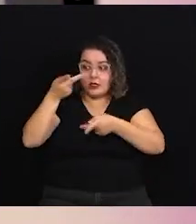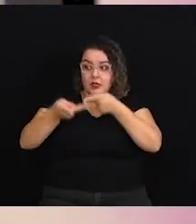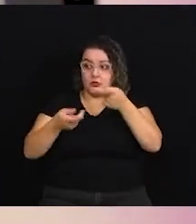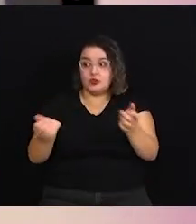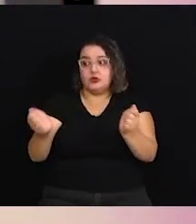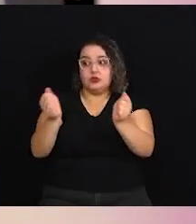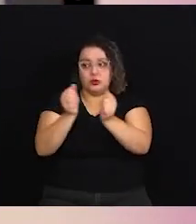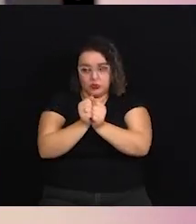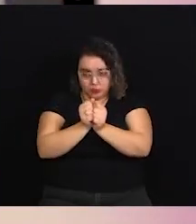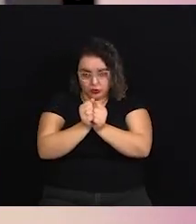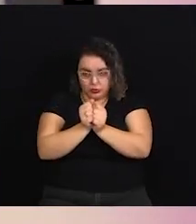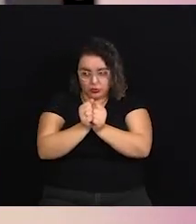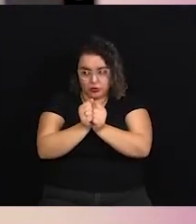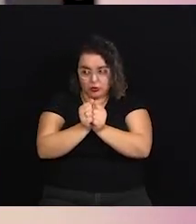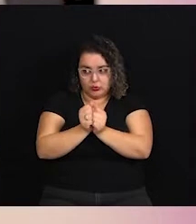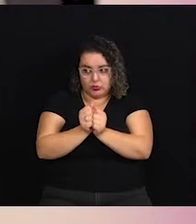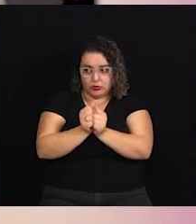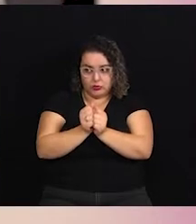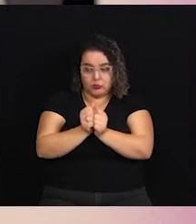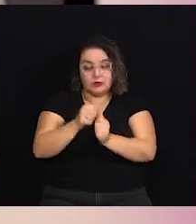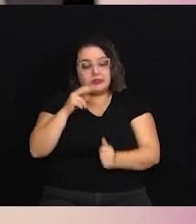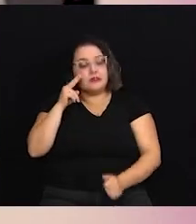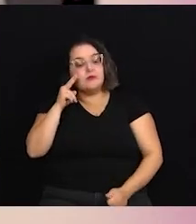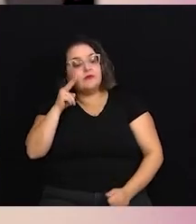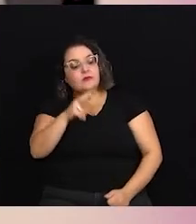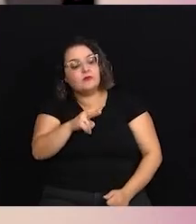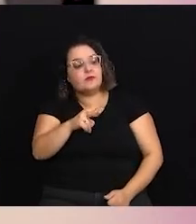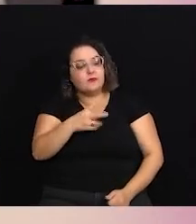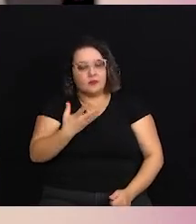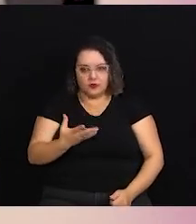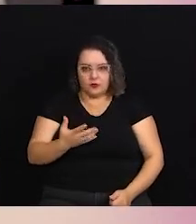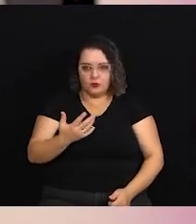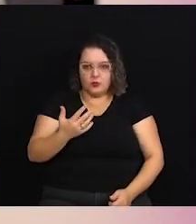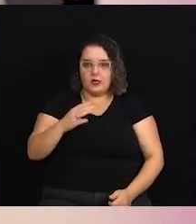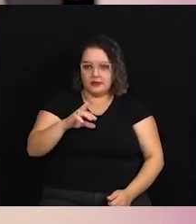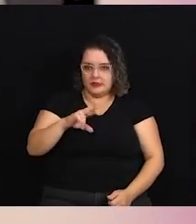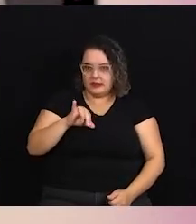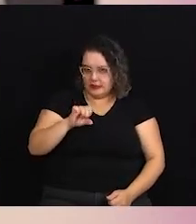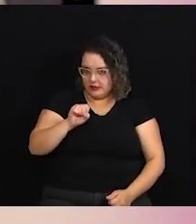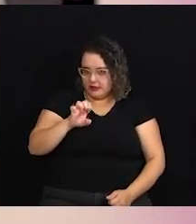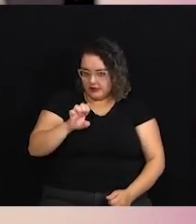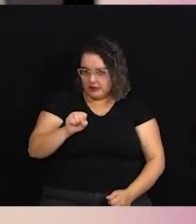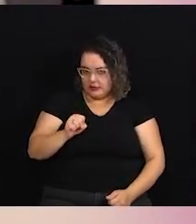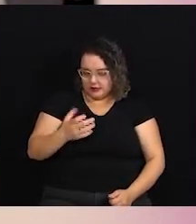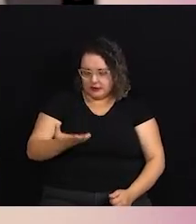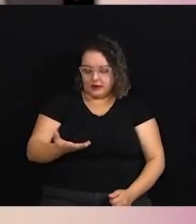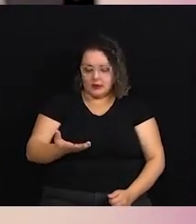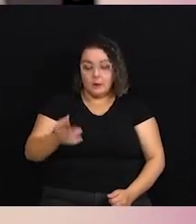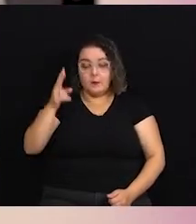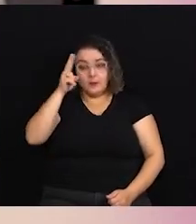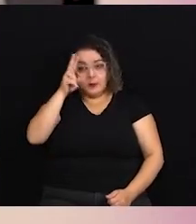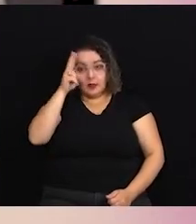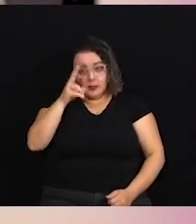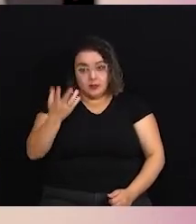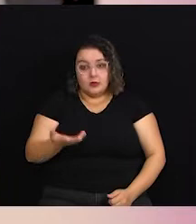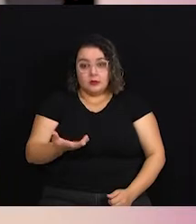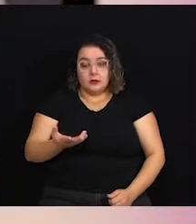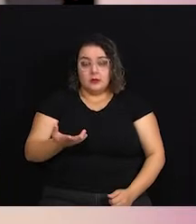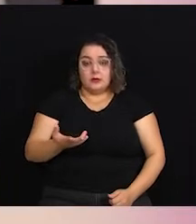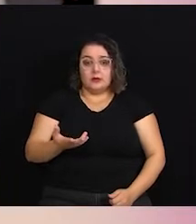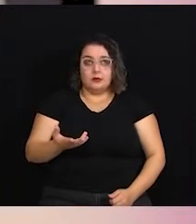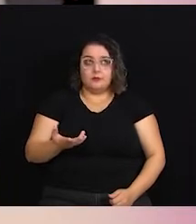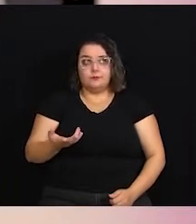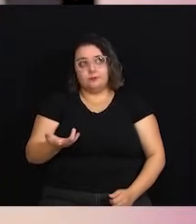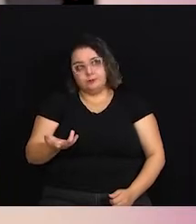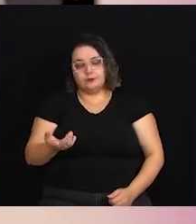conta juntamente com uma pessoa que Bill testemunho askri pela história o médico